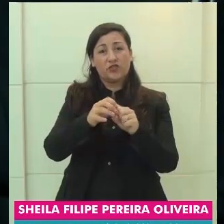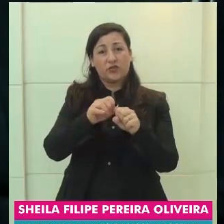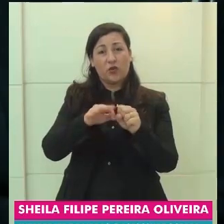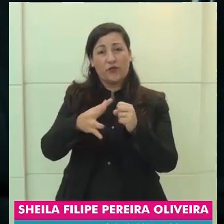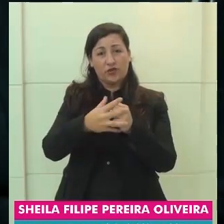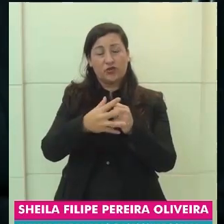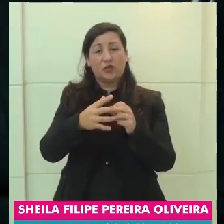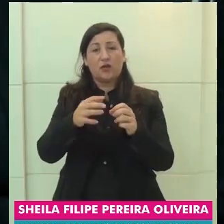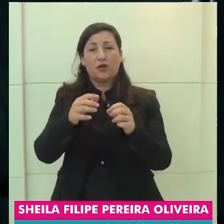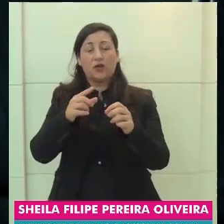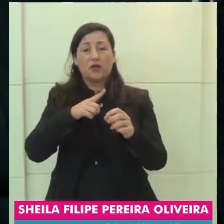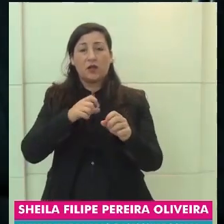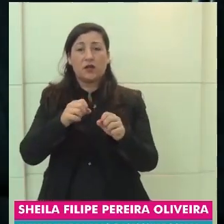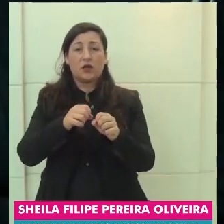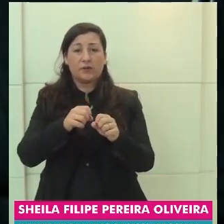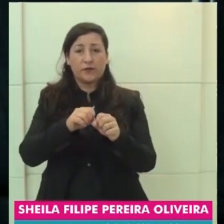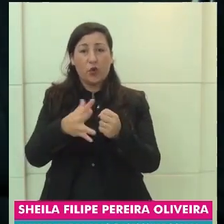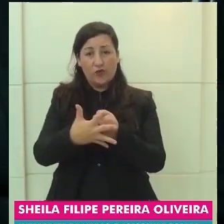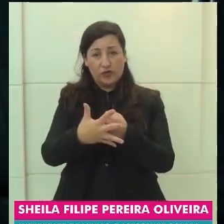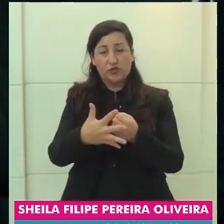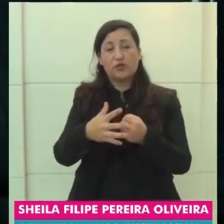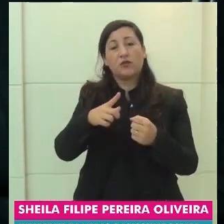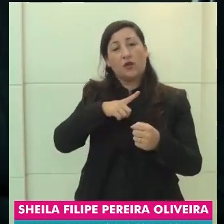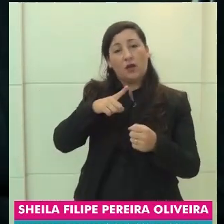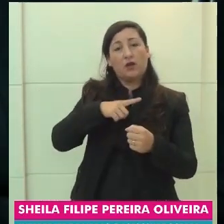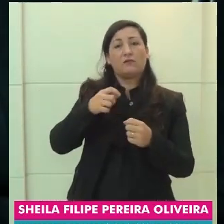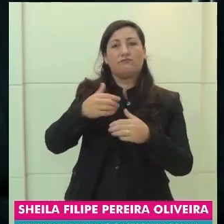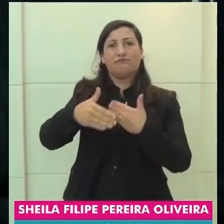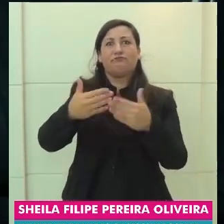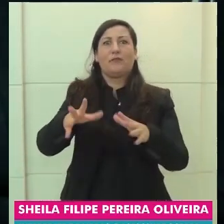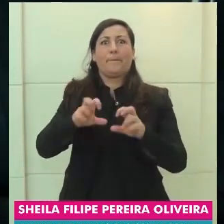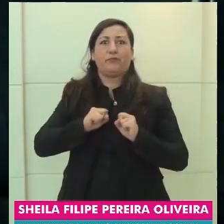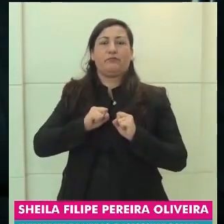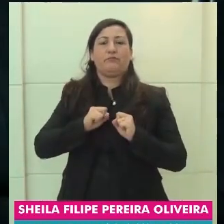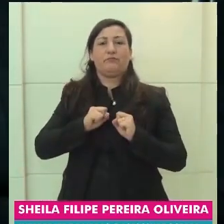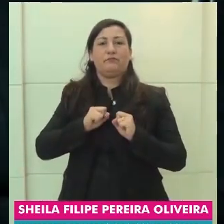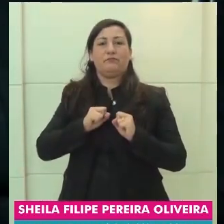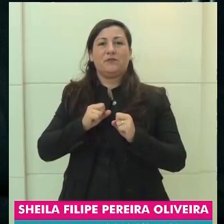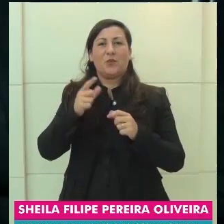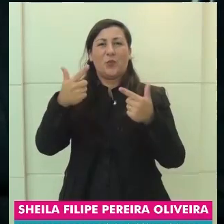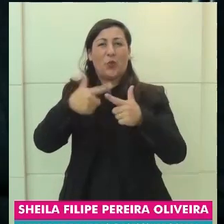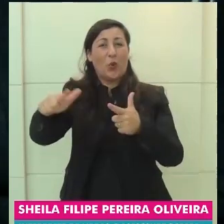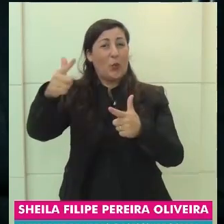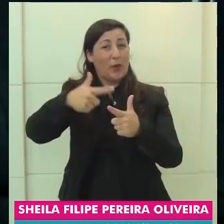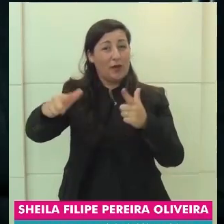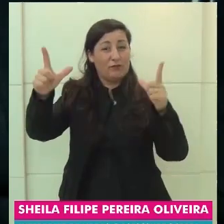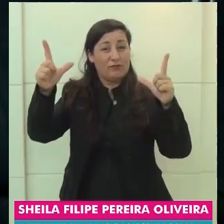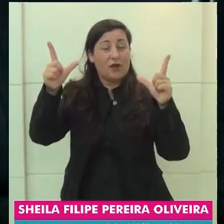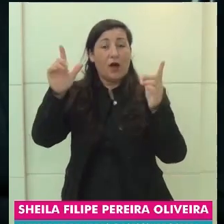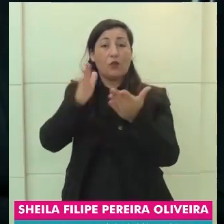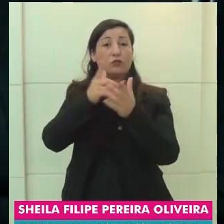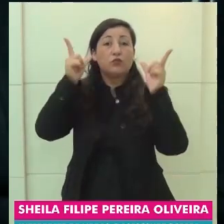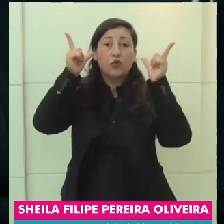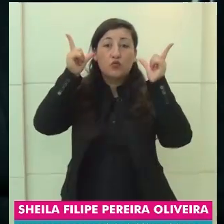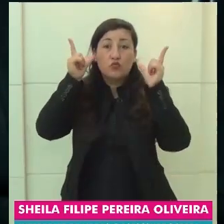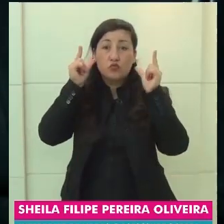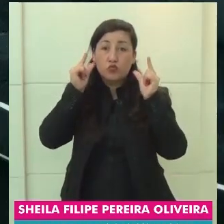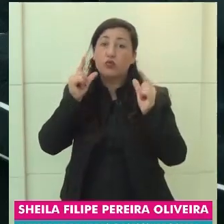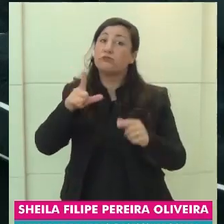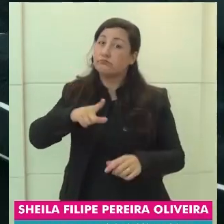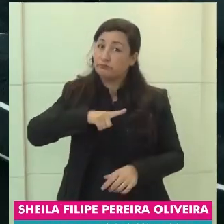perderam a opção nesse meio tempo. E daí? Como lidar com essa frustração no caso? É que assim,